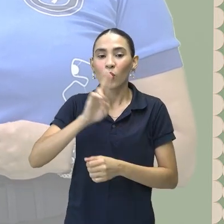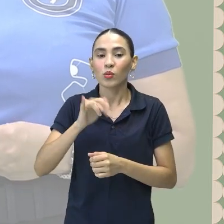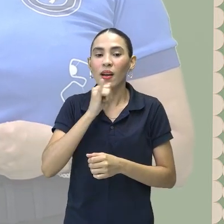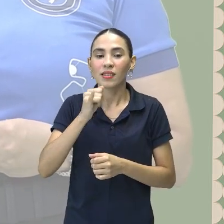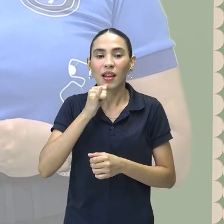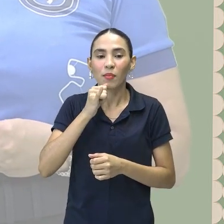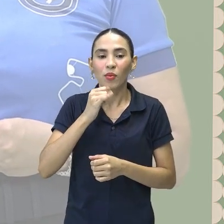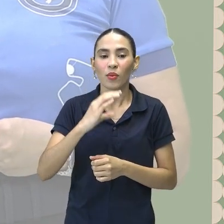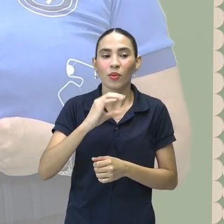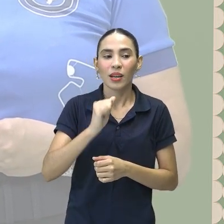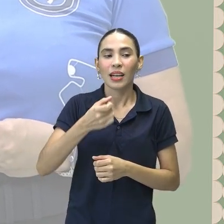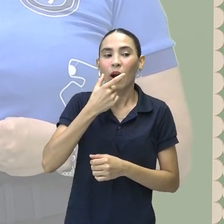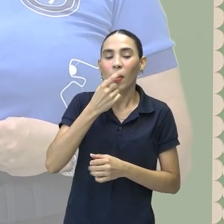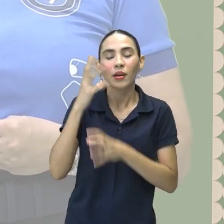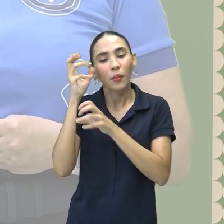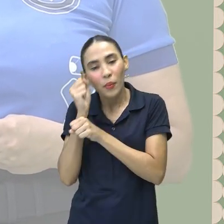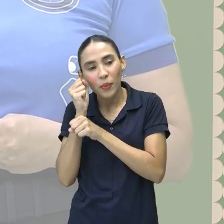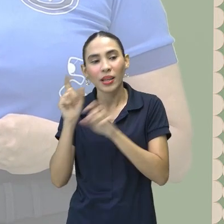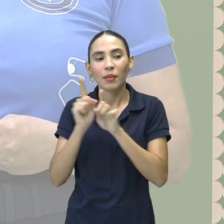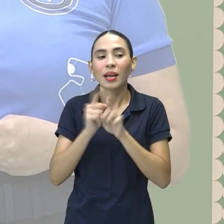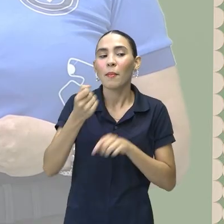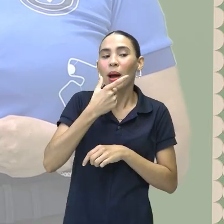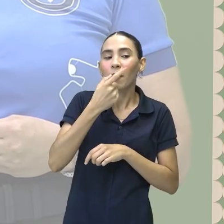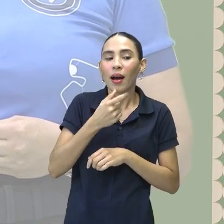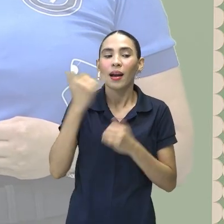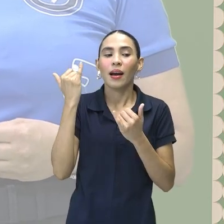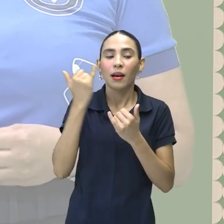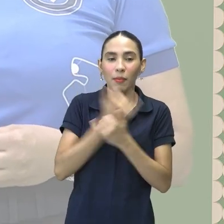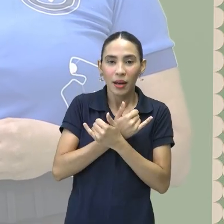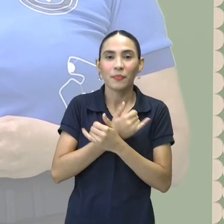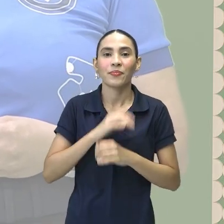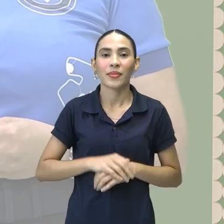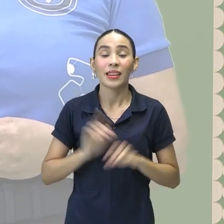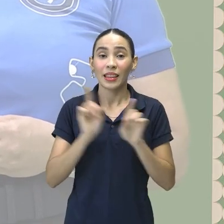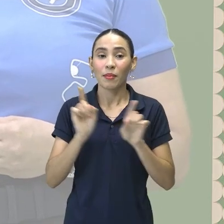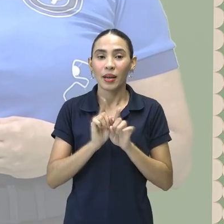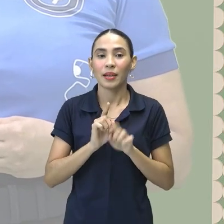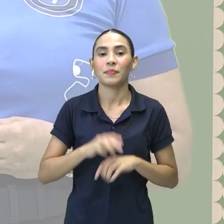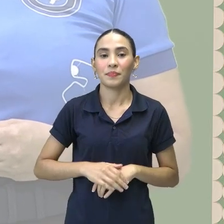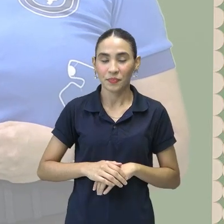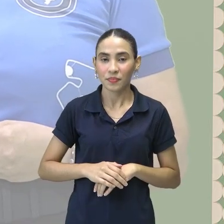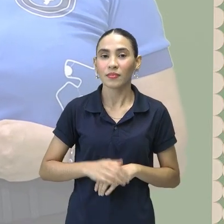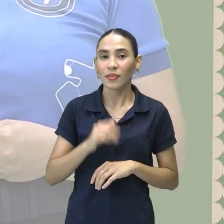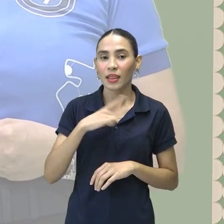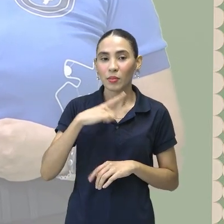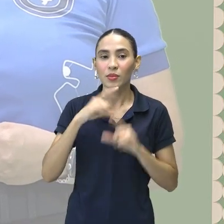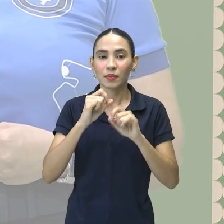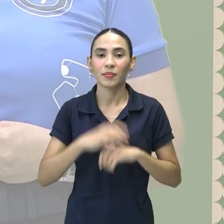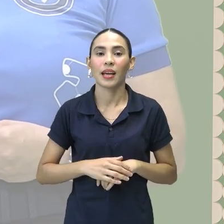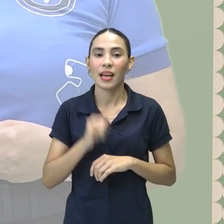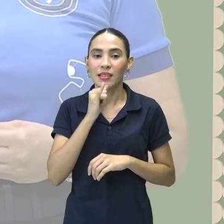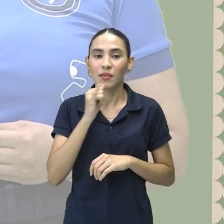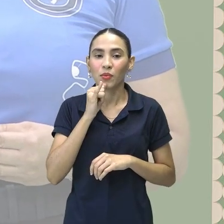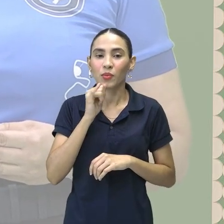calmantes e laxantes, tá bom? Ainda relacionada ao risco de automedicamentos, nós temos a